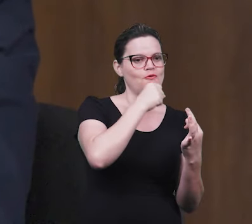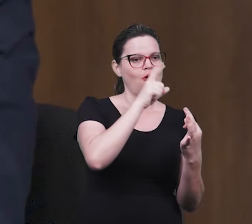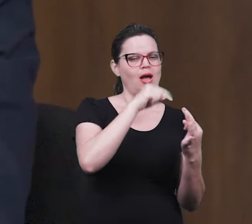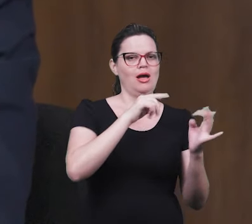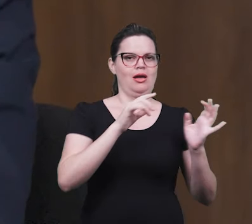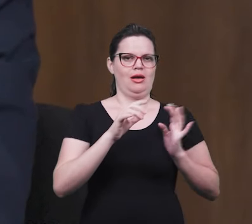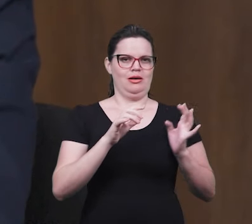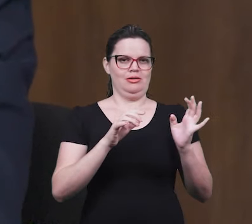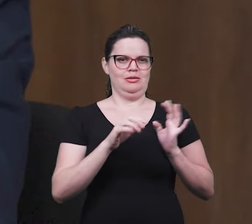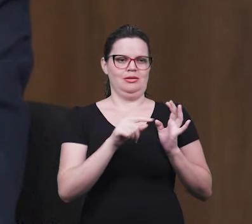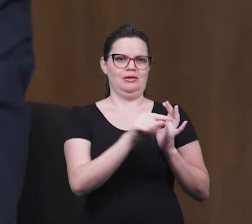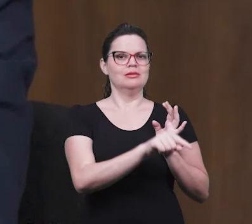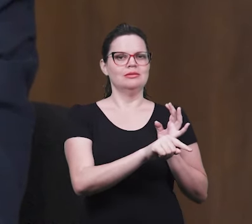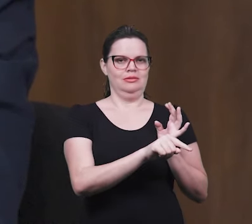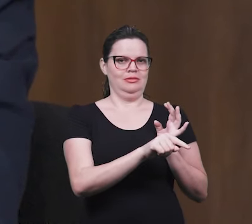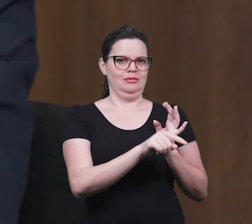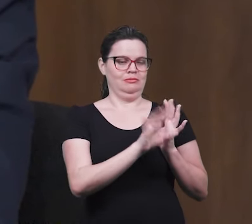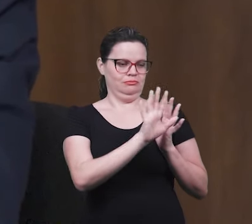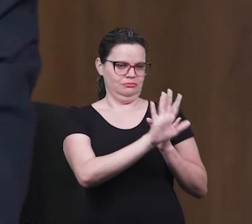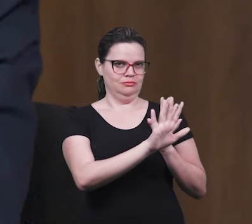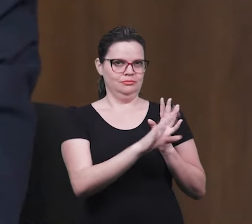Mas havia uma dificuldade,